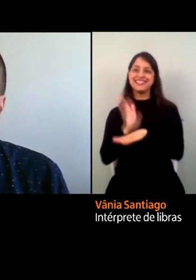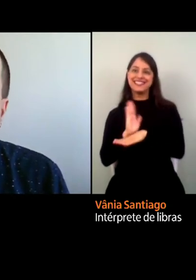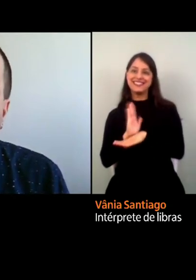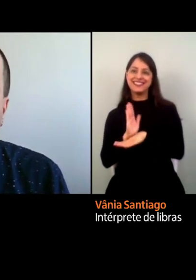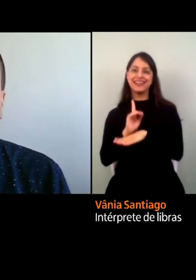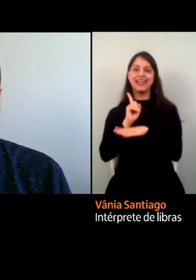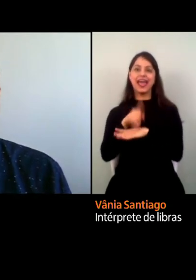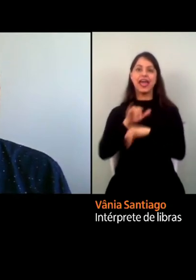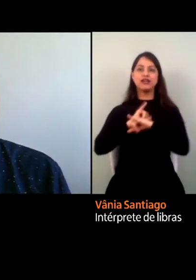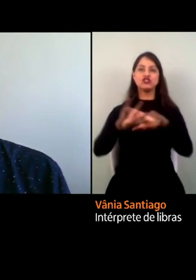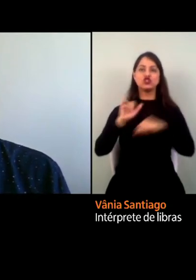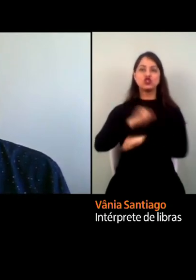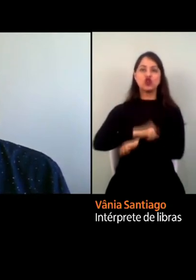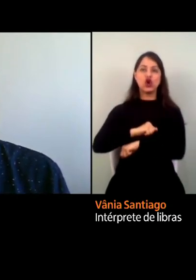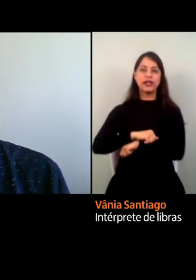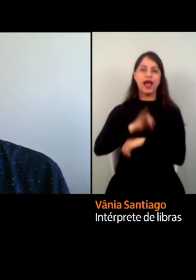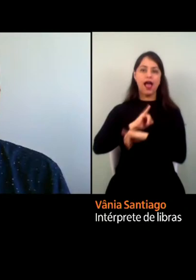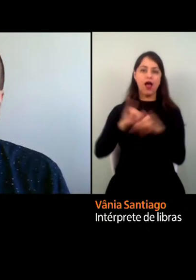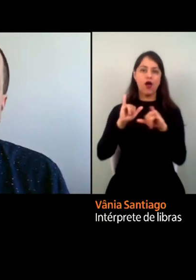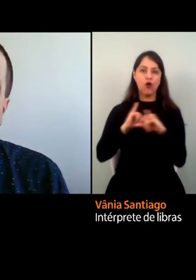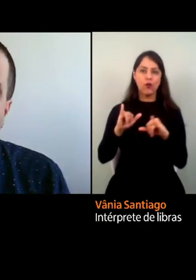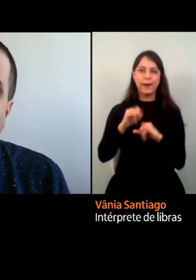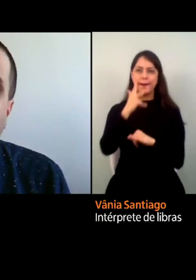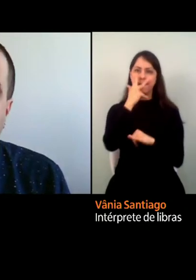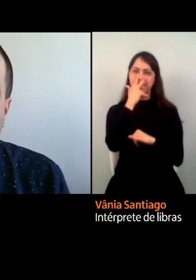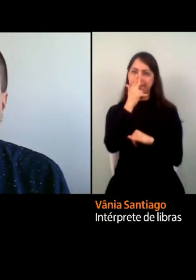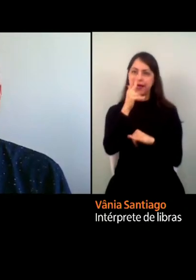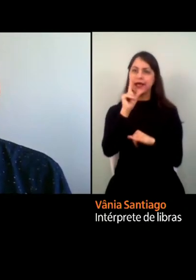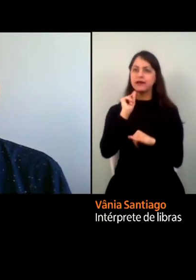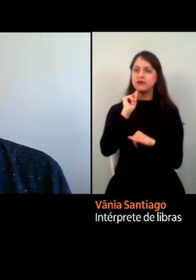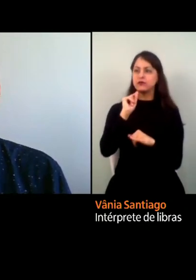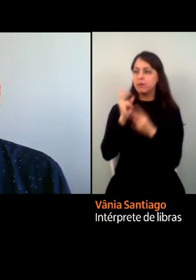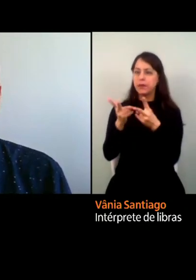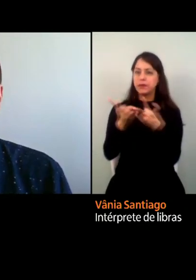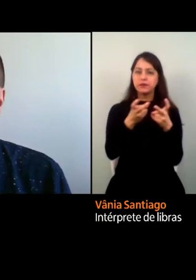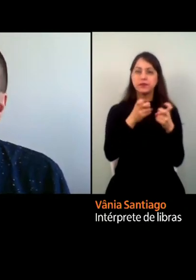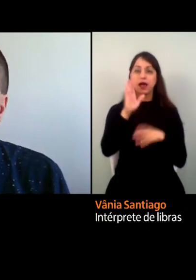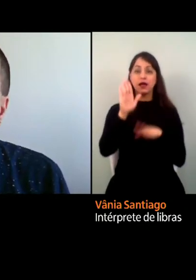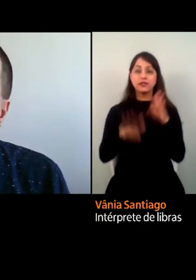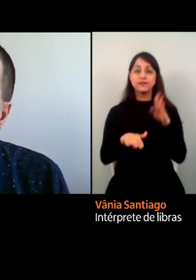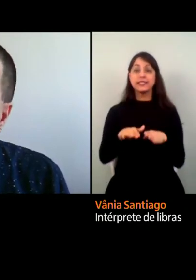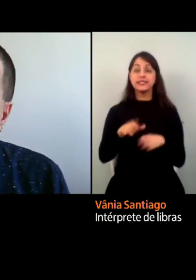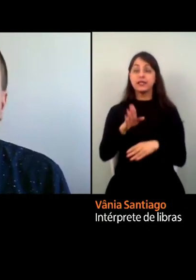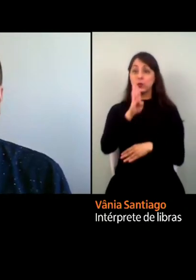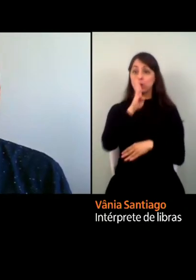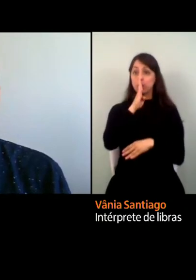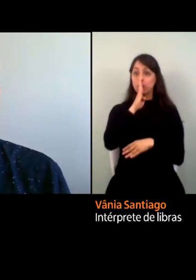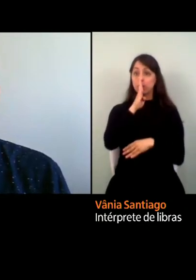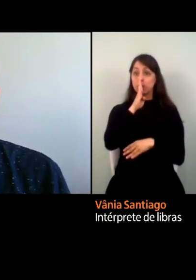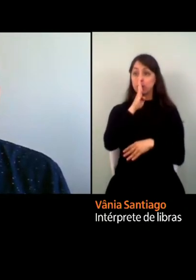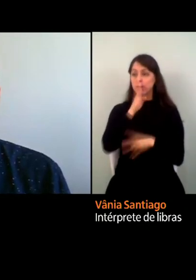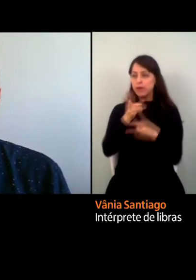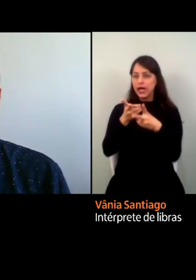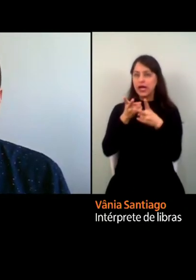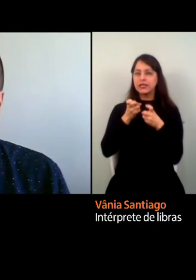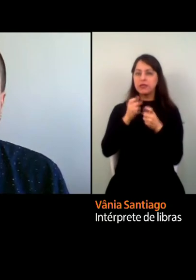operação estrutural baseada em silêncios e ambiguidades, no filme Ressurreição,